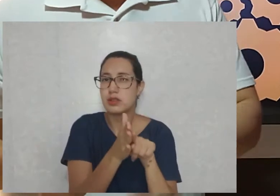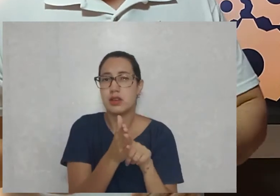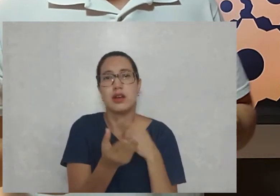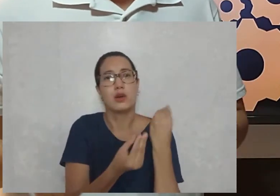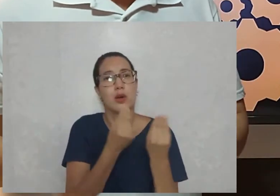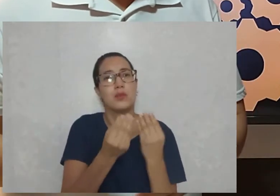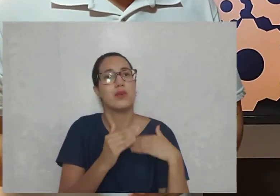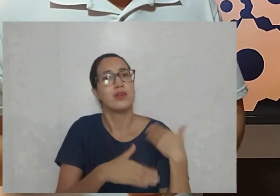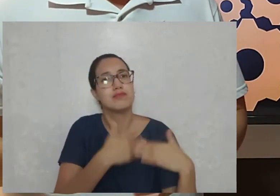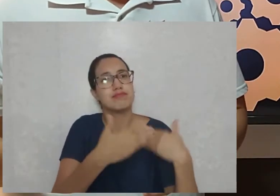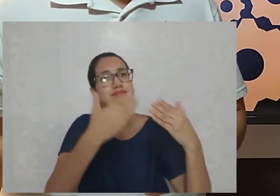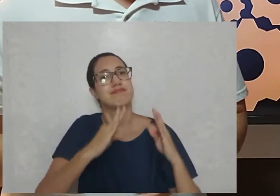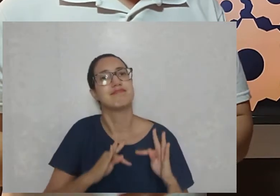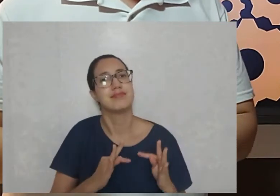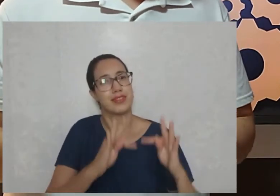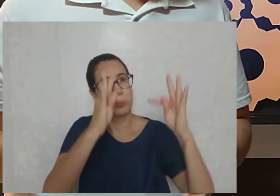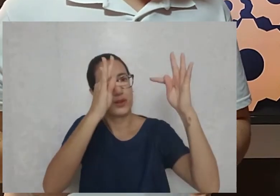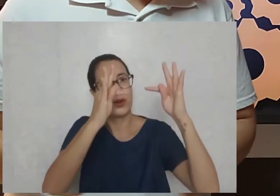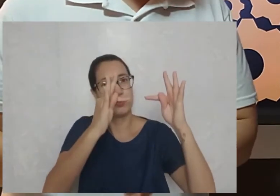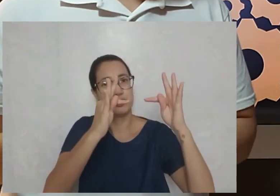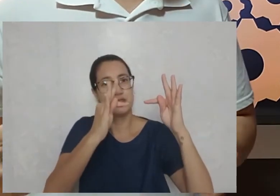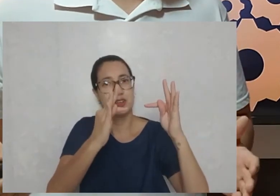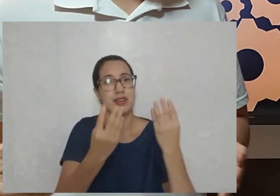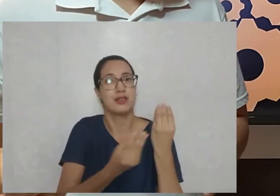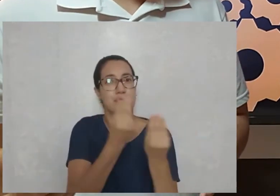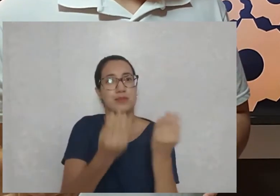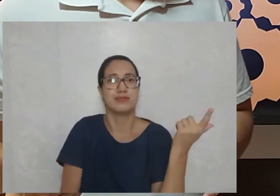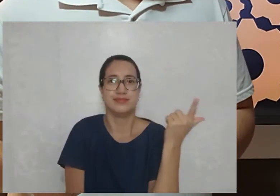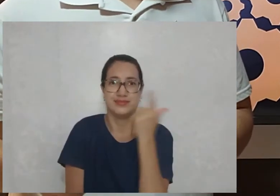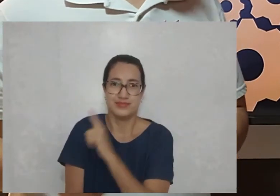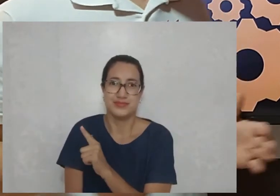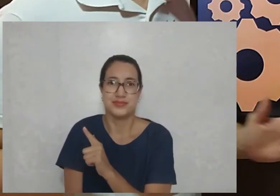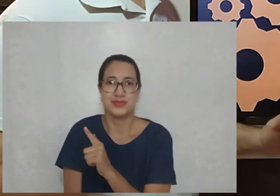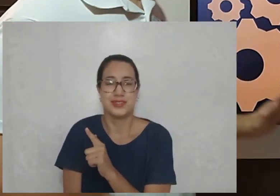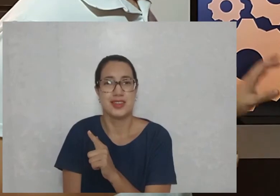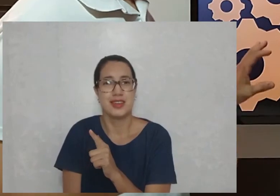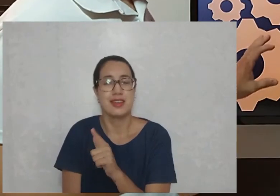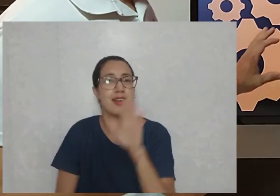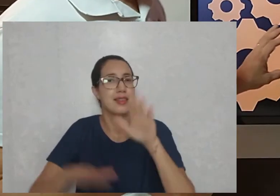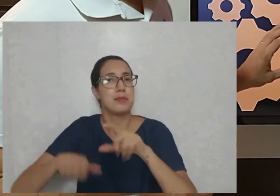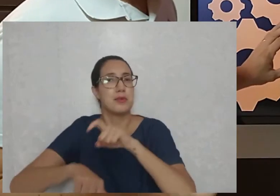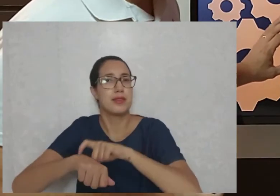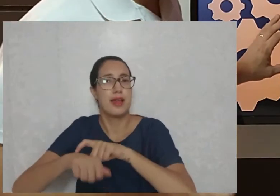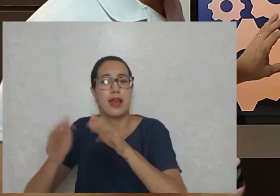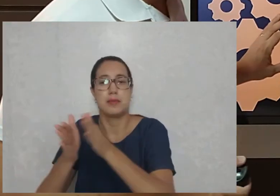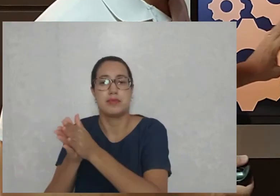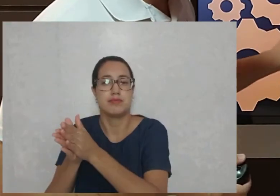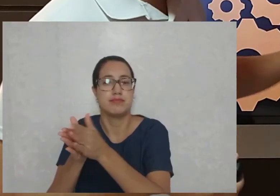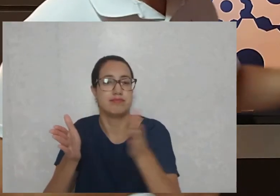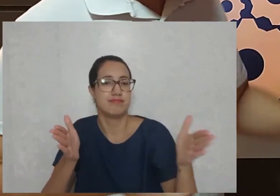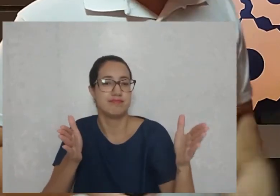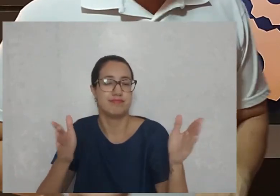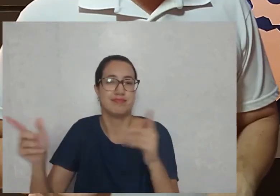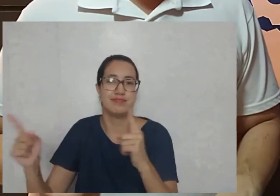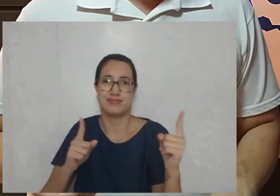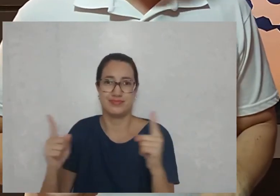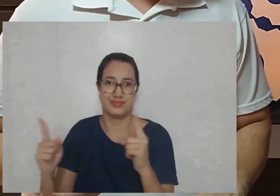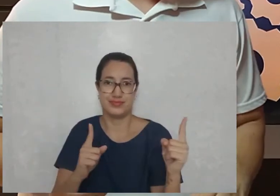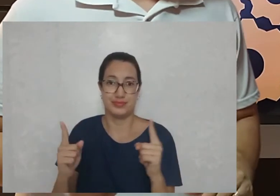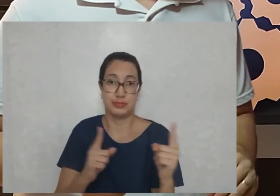evolução tecnológica numa determinada região por um período de tempo. Então, assim, quando você chega num tema que chegou a esse ponto